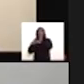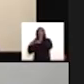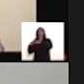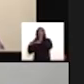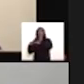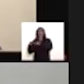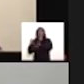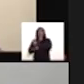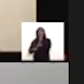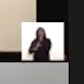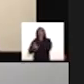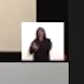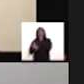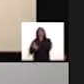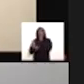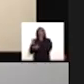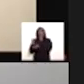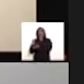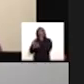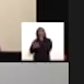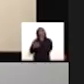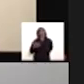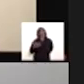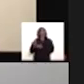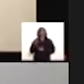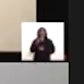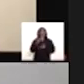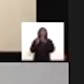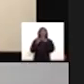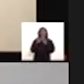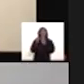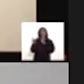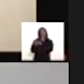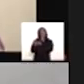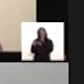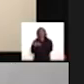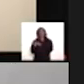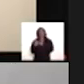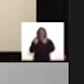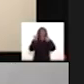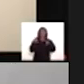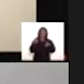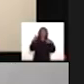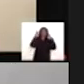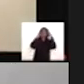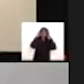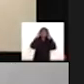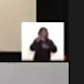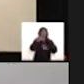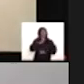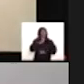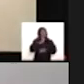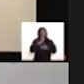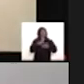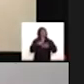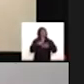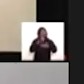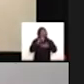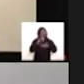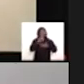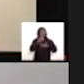Poder Executivo a considerar a prestação de atividades educacionais com aulas presenciais, tanto na